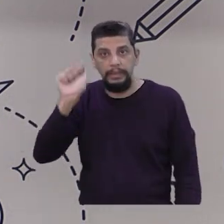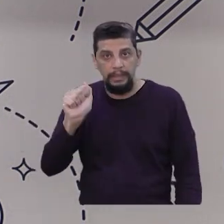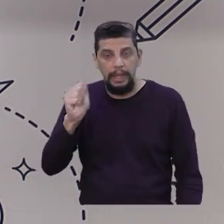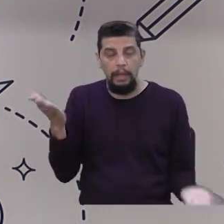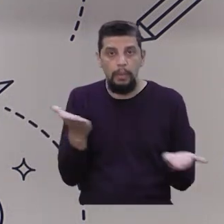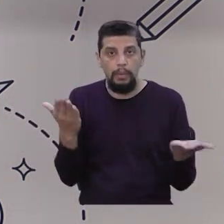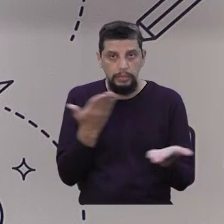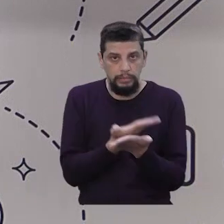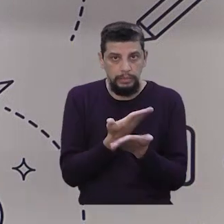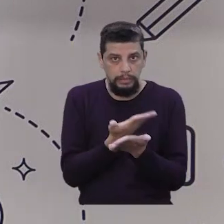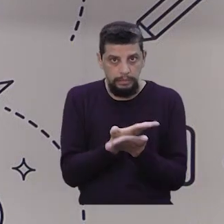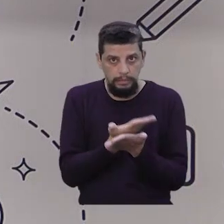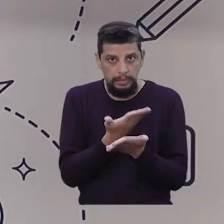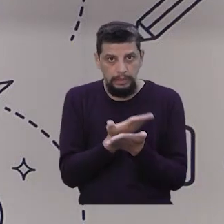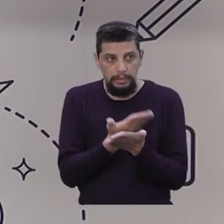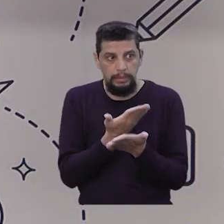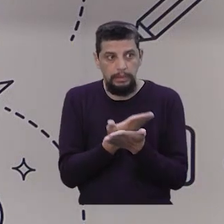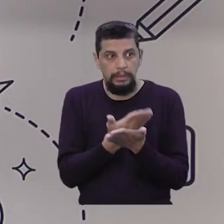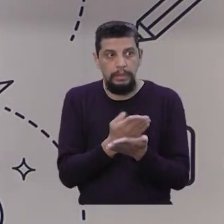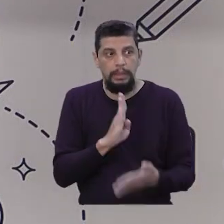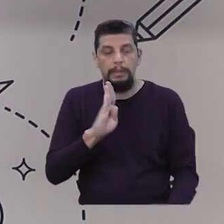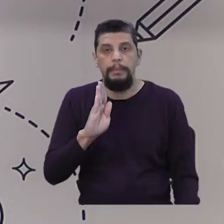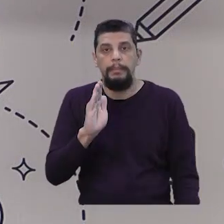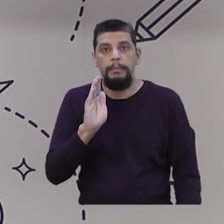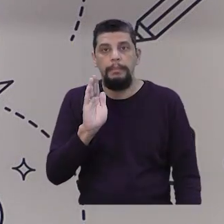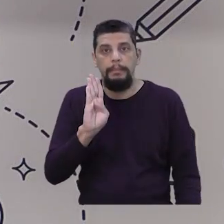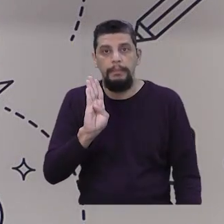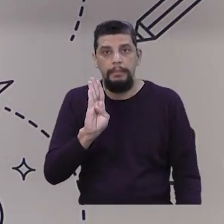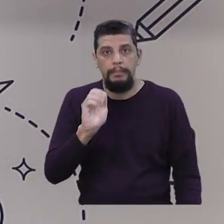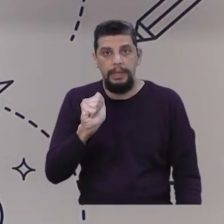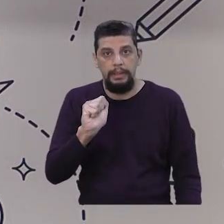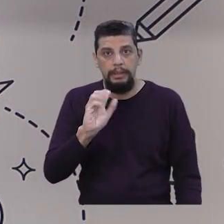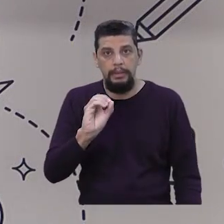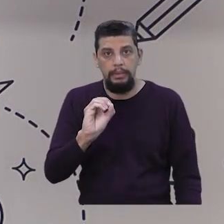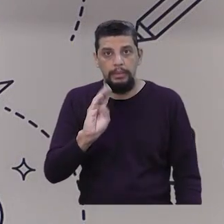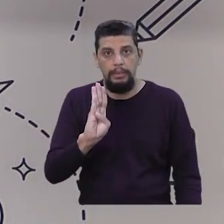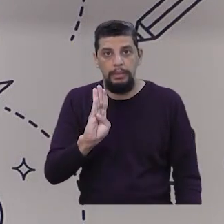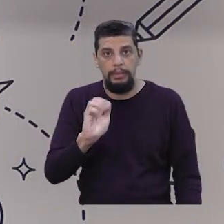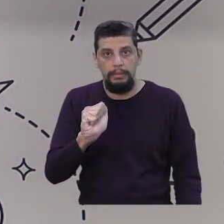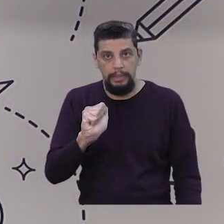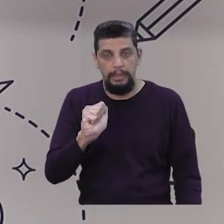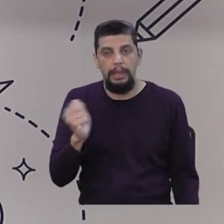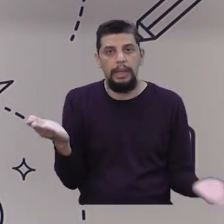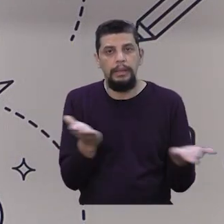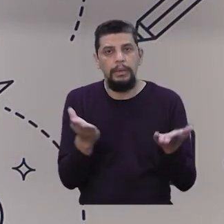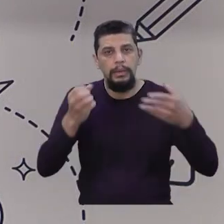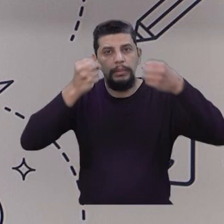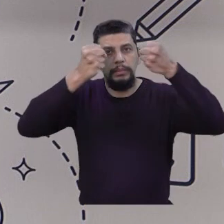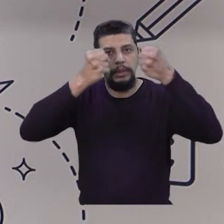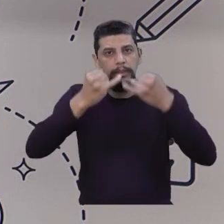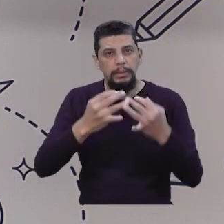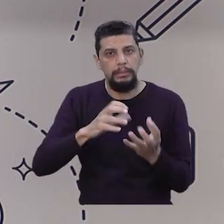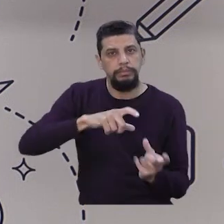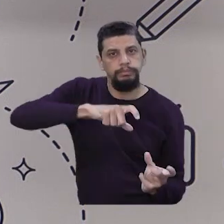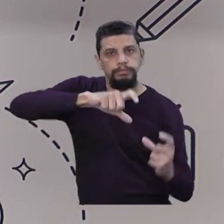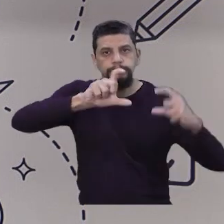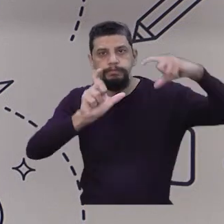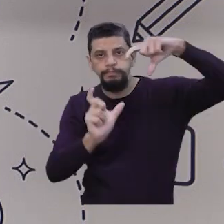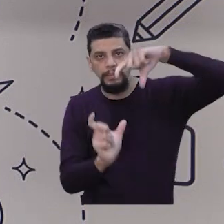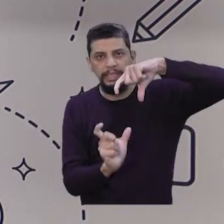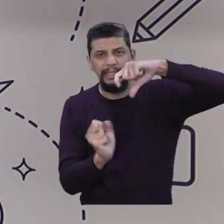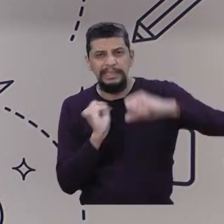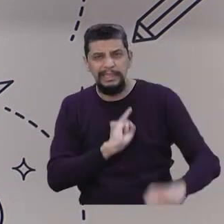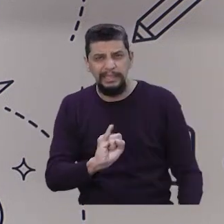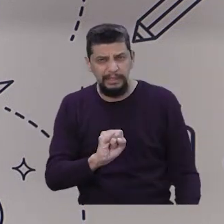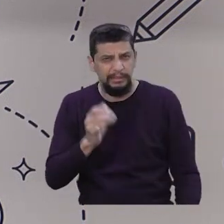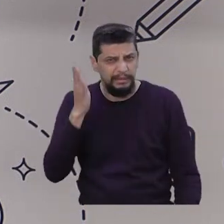história que nós vamos trabalhar hoje. Baobá, a árvore de ponta cabeça. E por falar em de ponta cabeça,